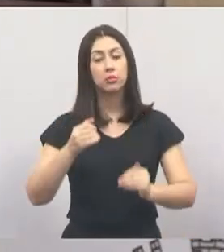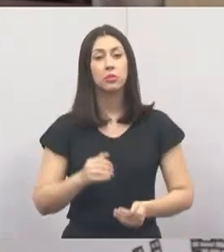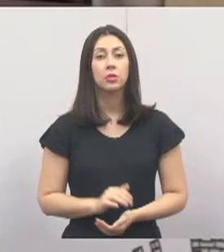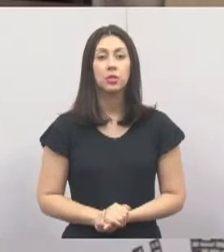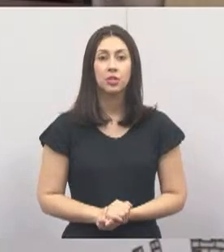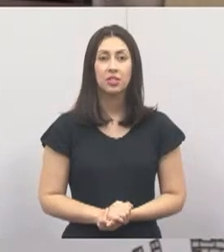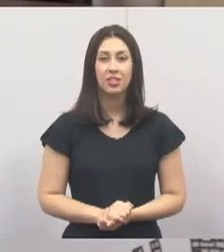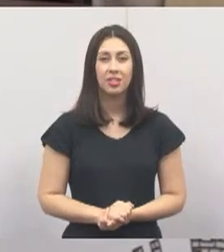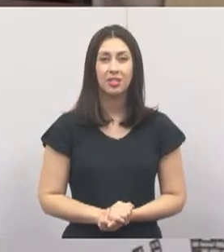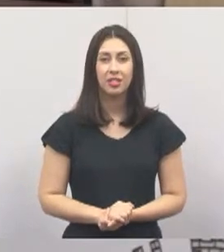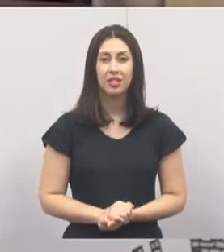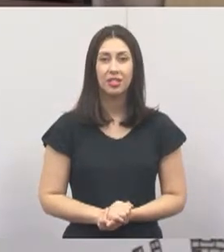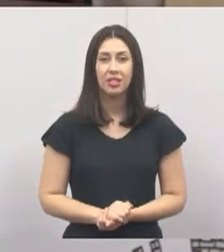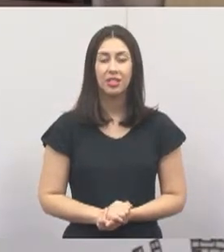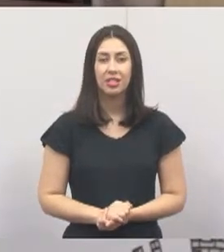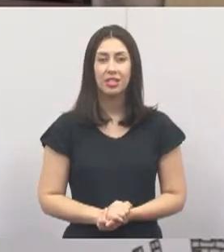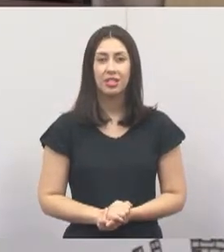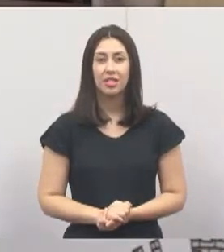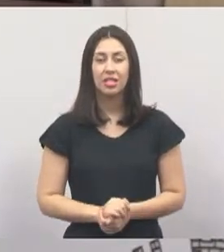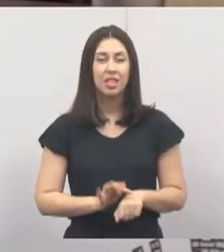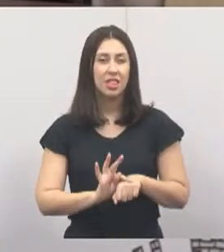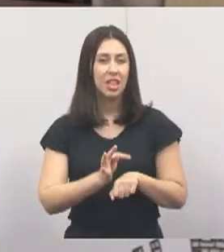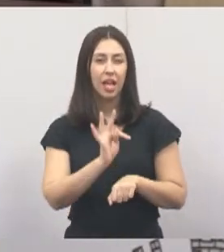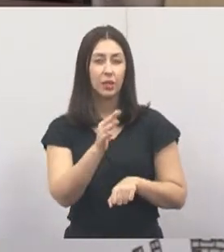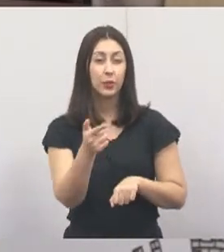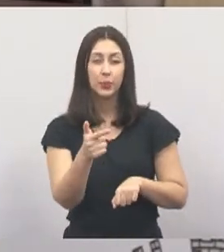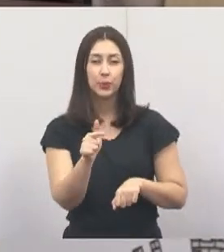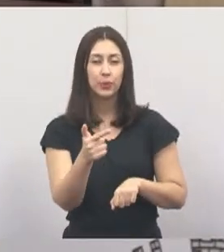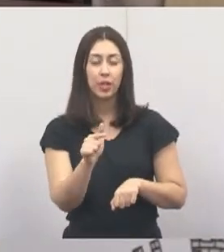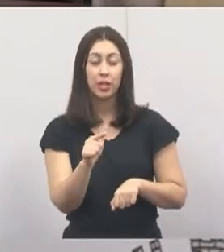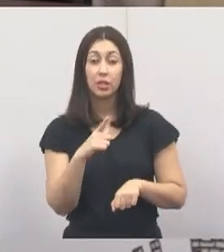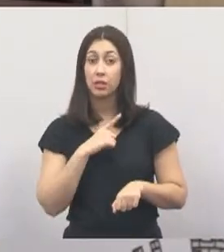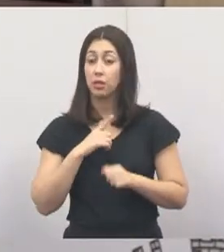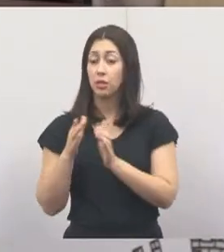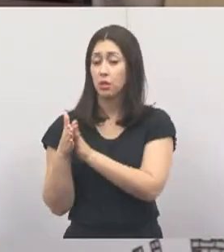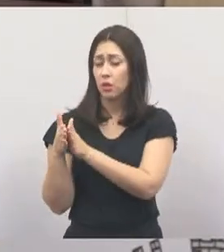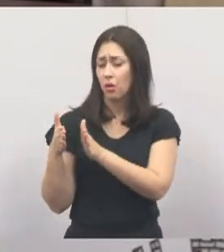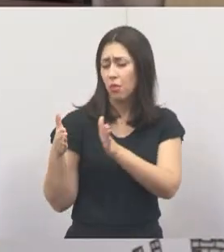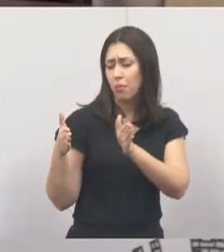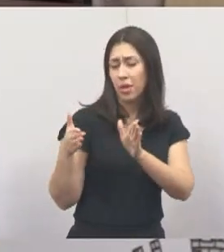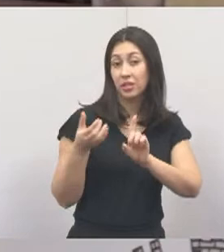possuam a qualificação técnica requerida, terão o prazo máximo